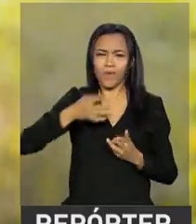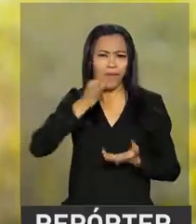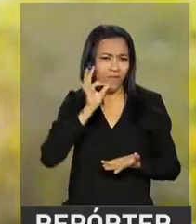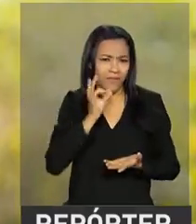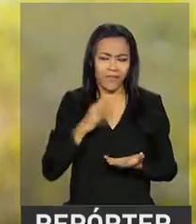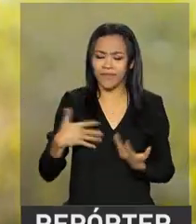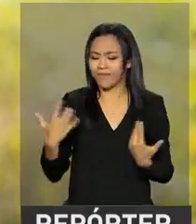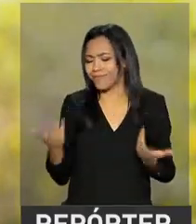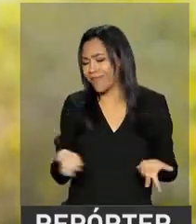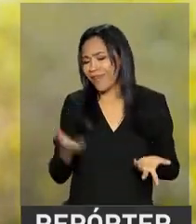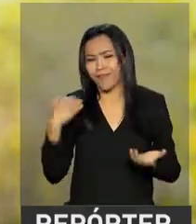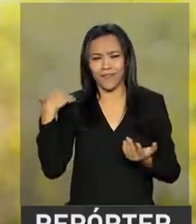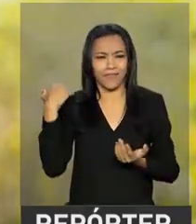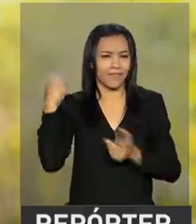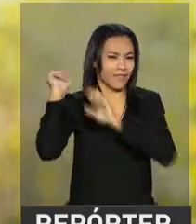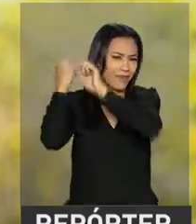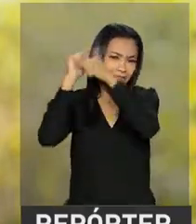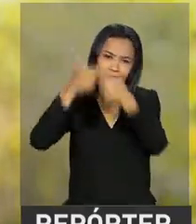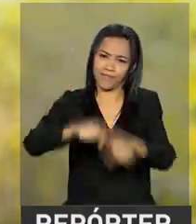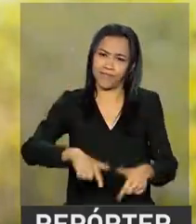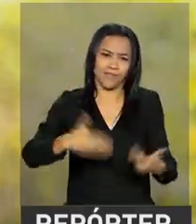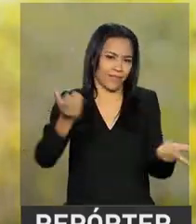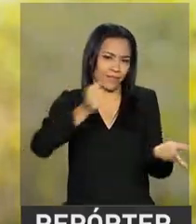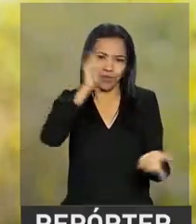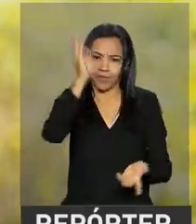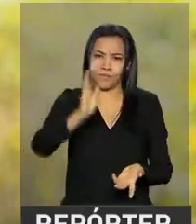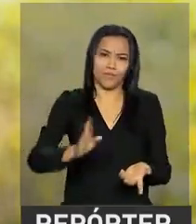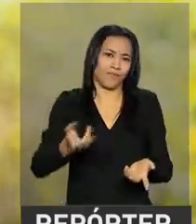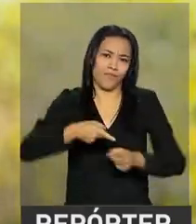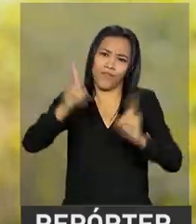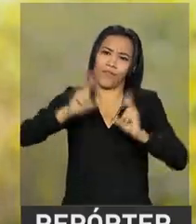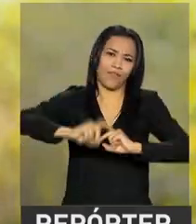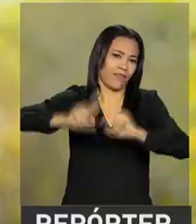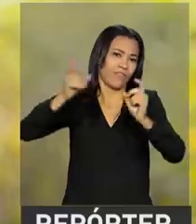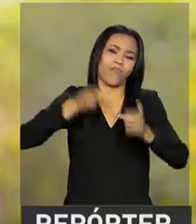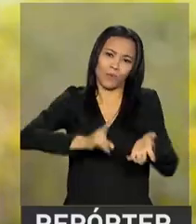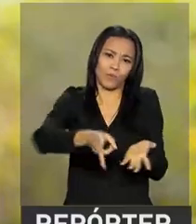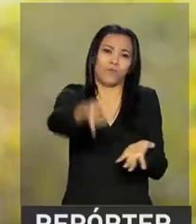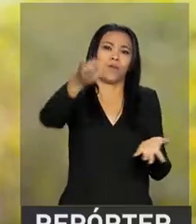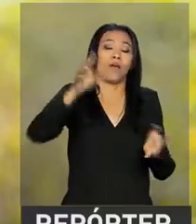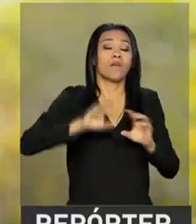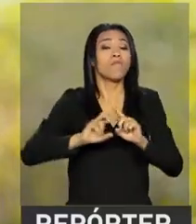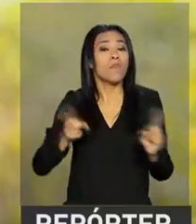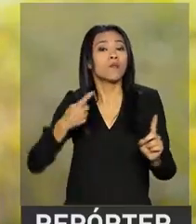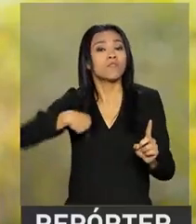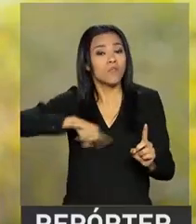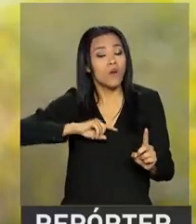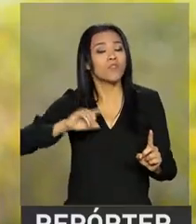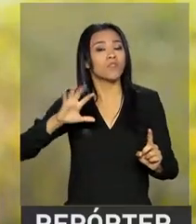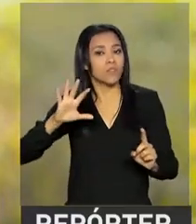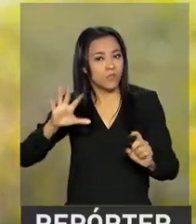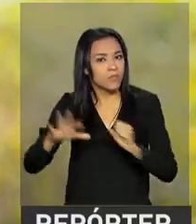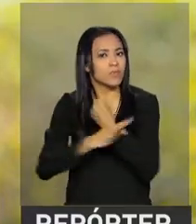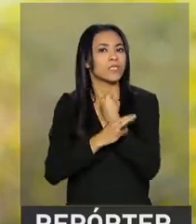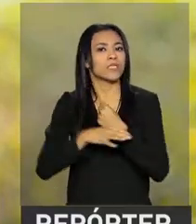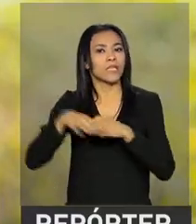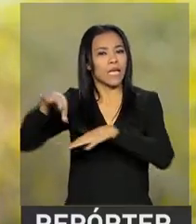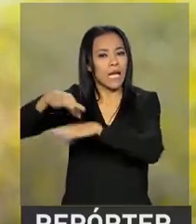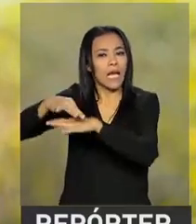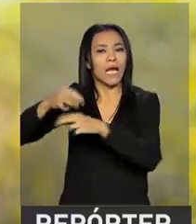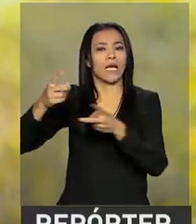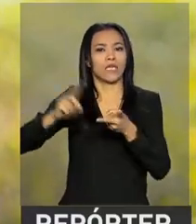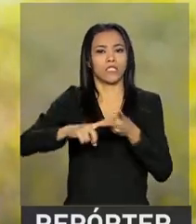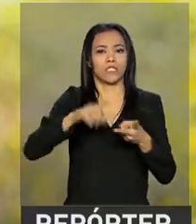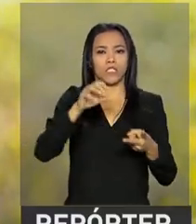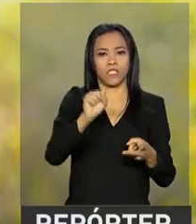café o brasil já há muitos anos é o maior exportador e produtor vai continuar mas nós estamos consolidando o segmento ficando de soja